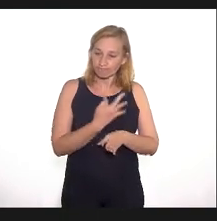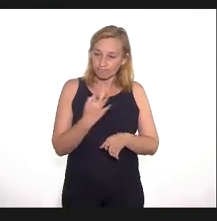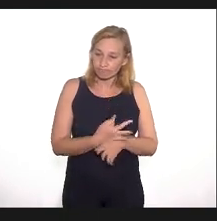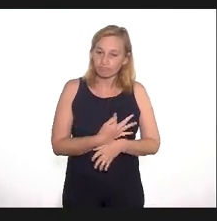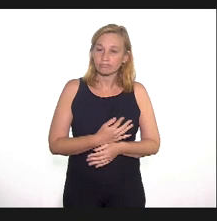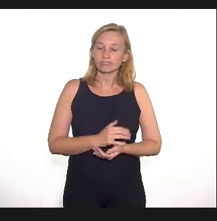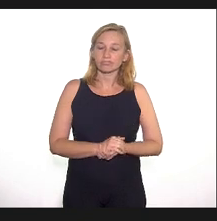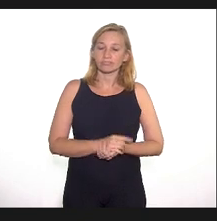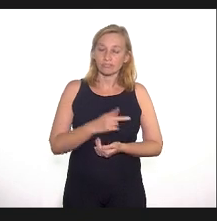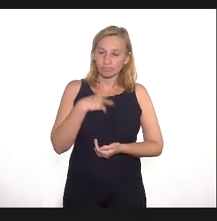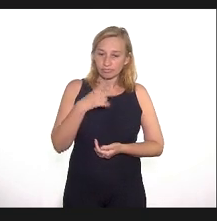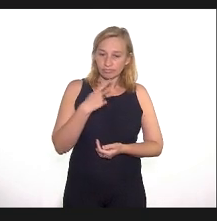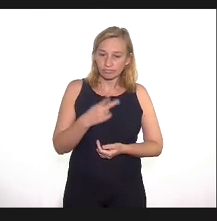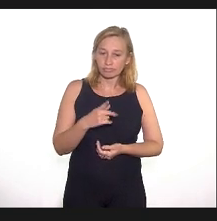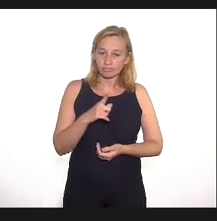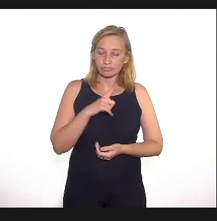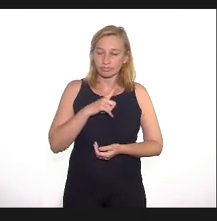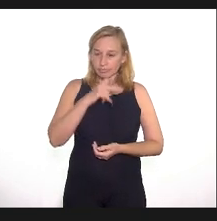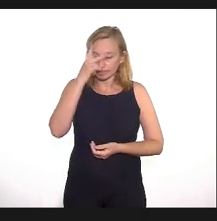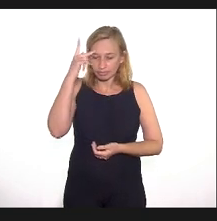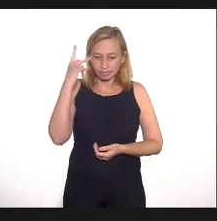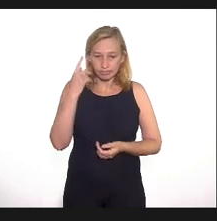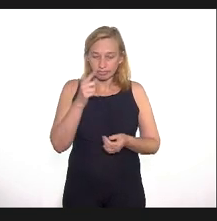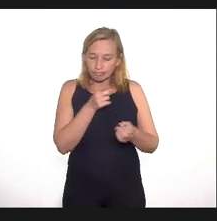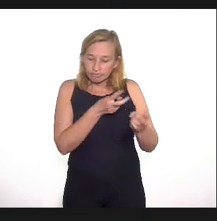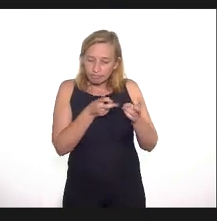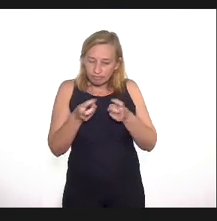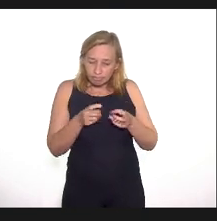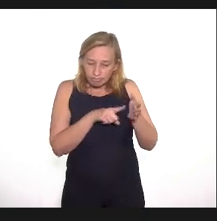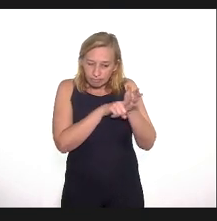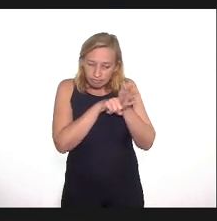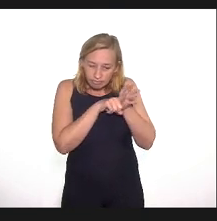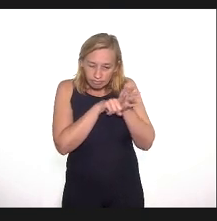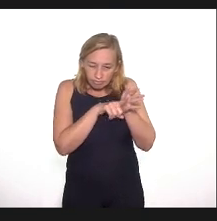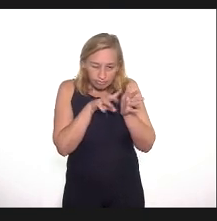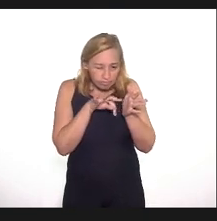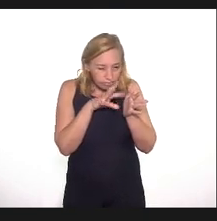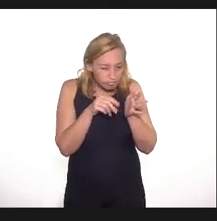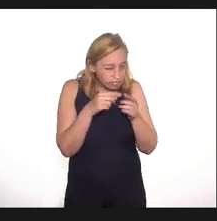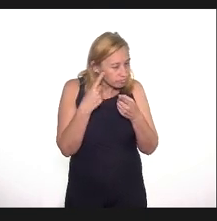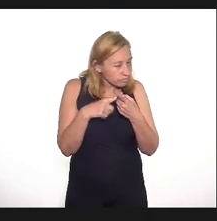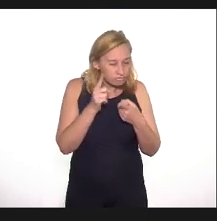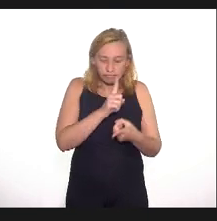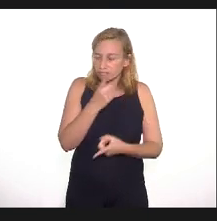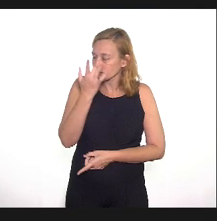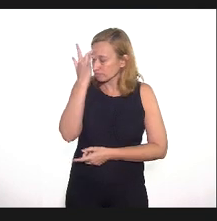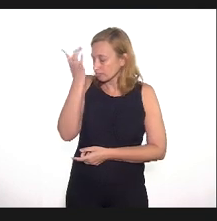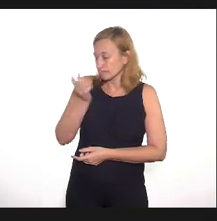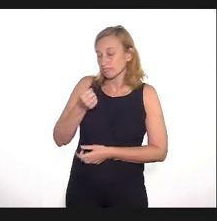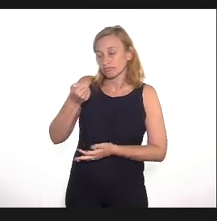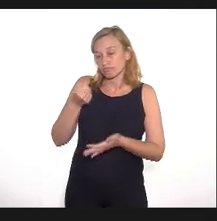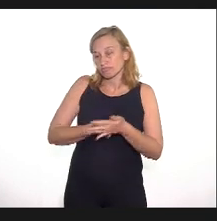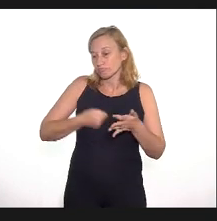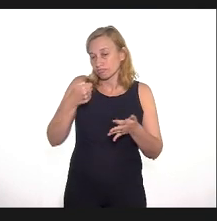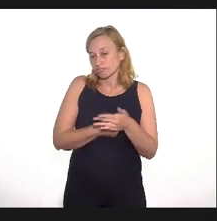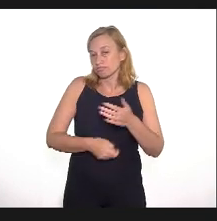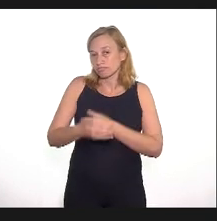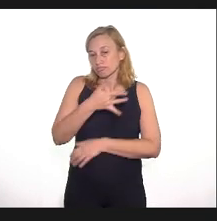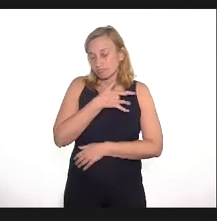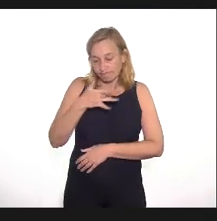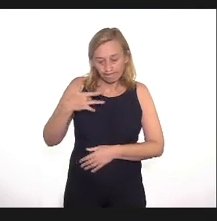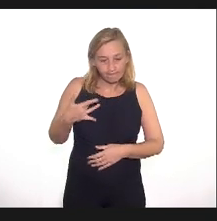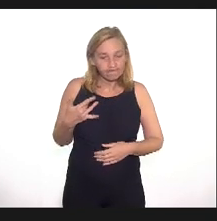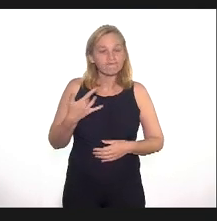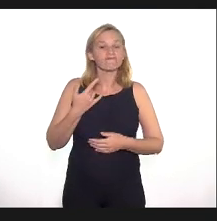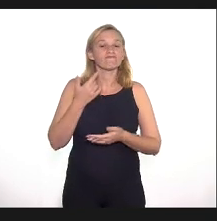constranger, falar que tem gente que está atrás verificando isso tudo, né? Porque não é fácil a gente lutar pela saúde,